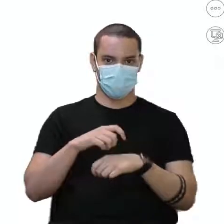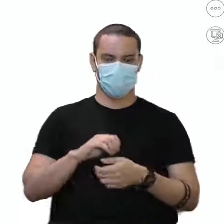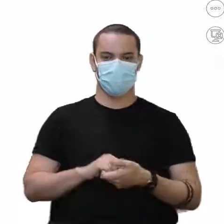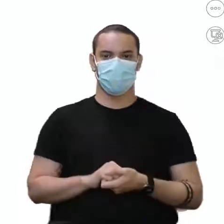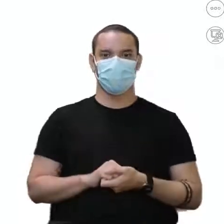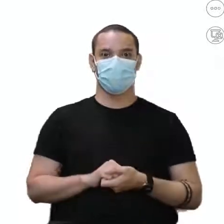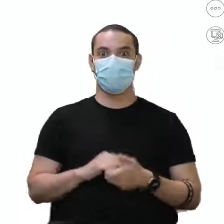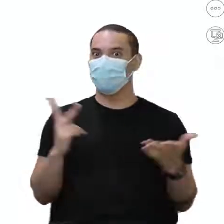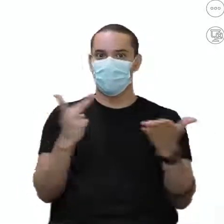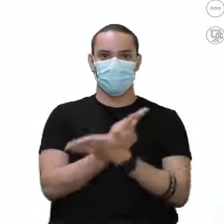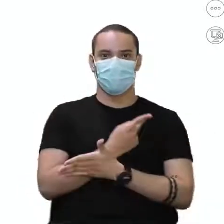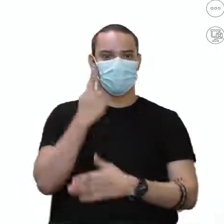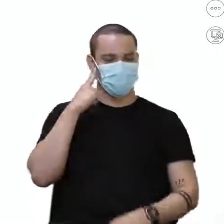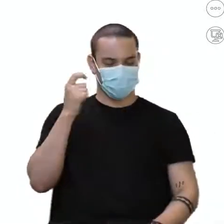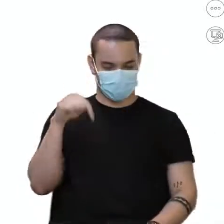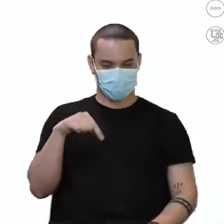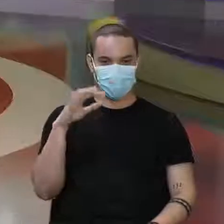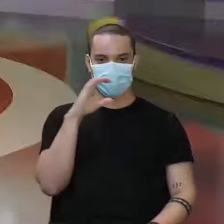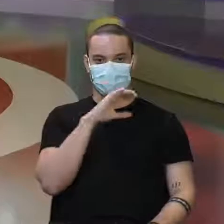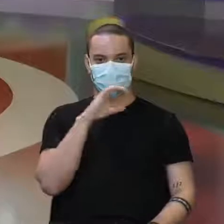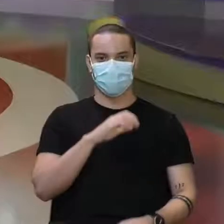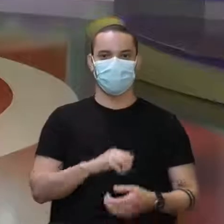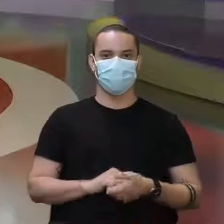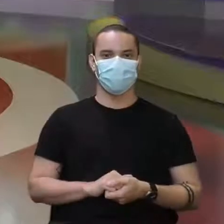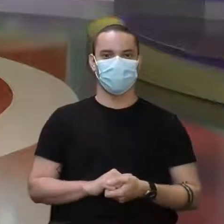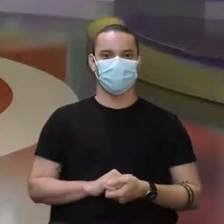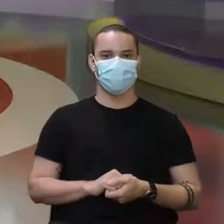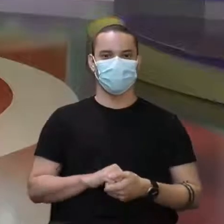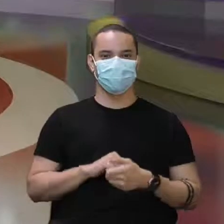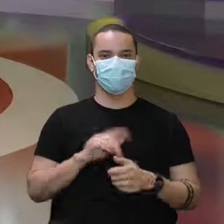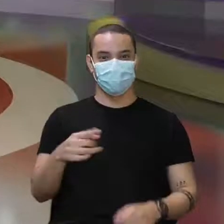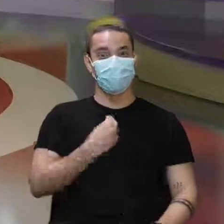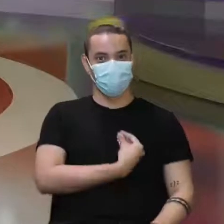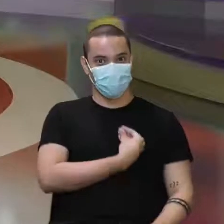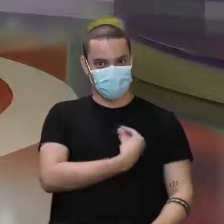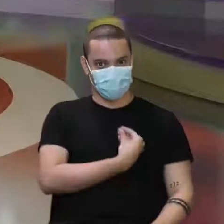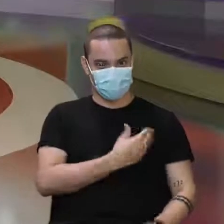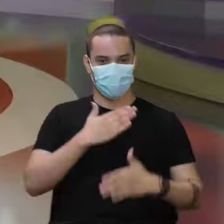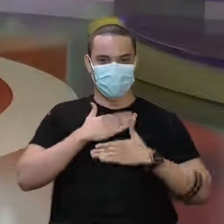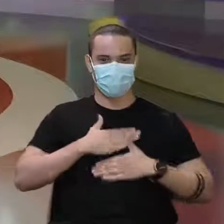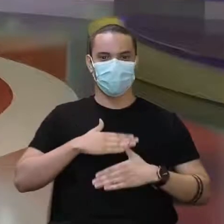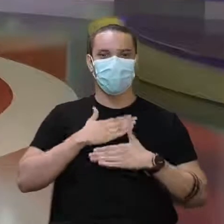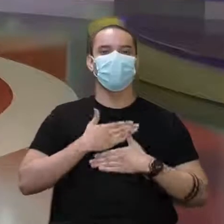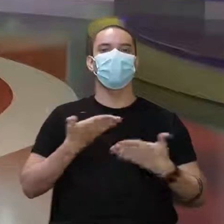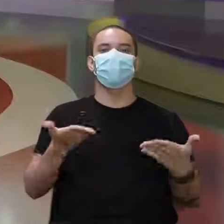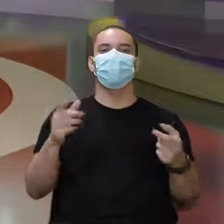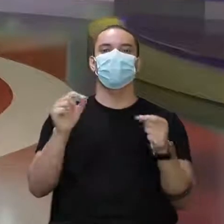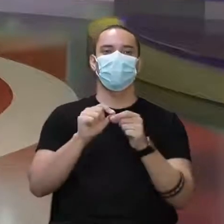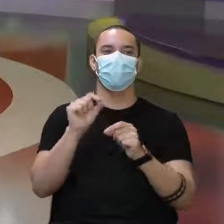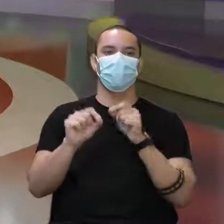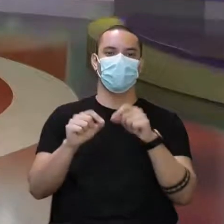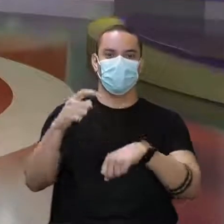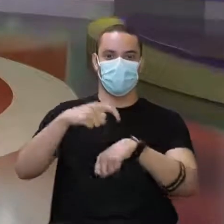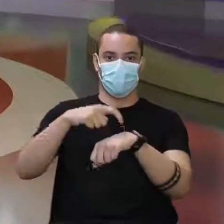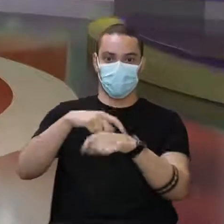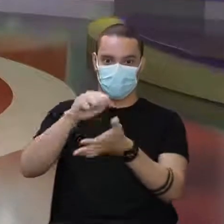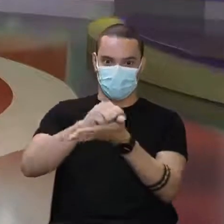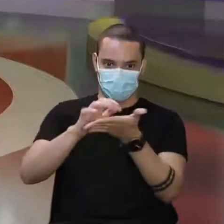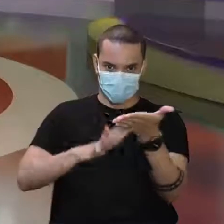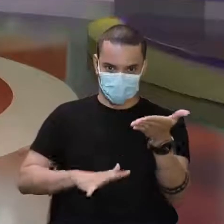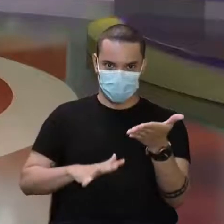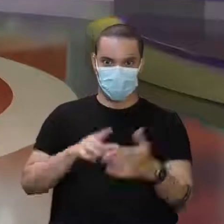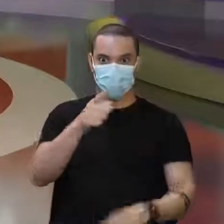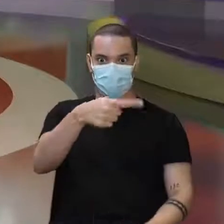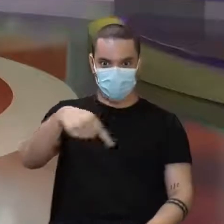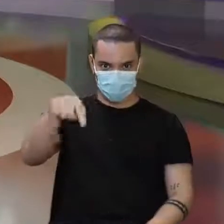aconteceu um acidente aqui. Aconteceu um acidente, mas eu tô viva. Tô viva, relaxa. E chegou o nosso momento da atividade de sala. O momento